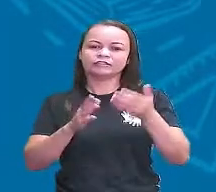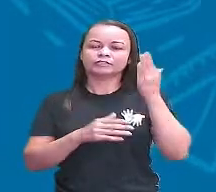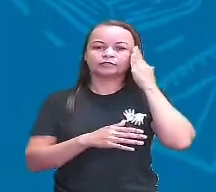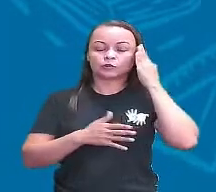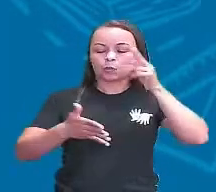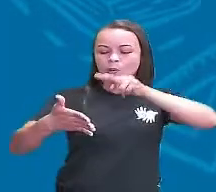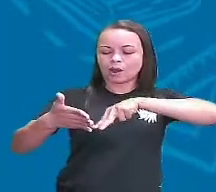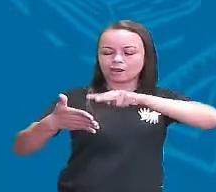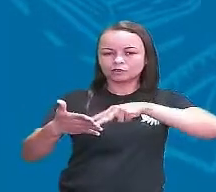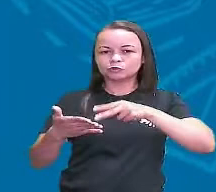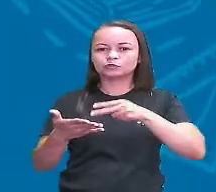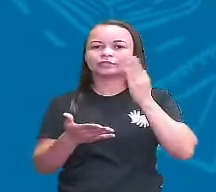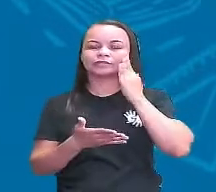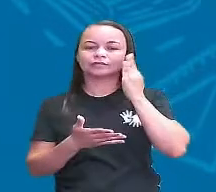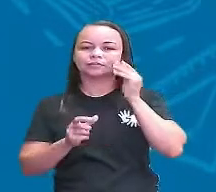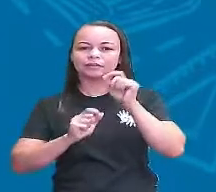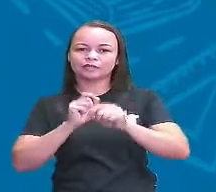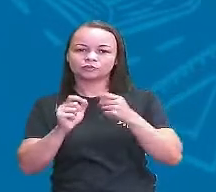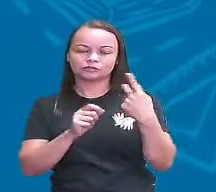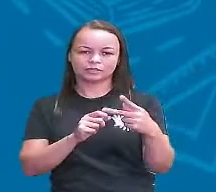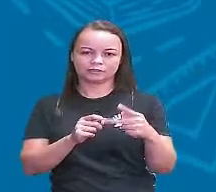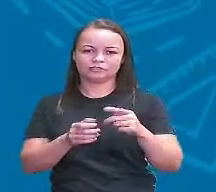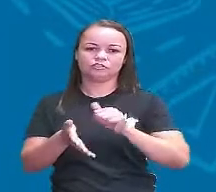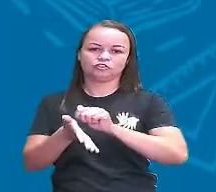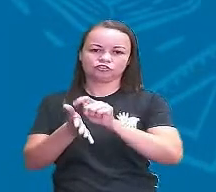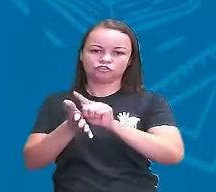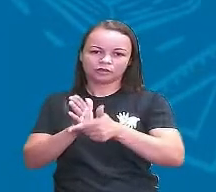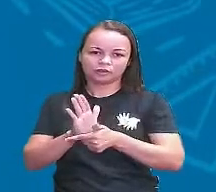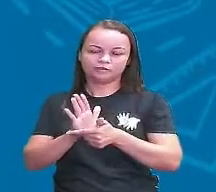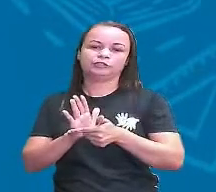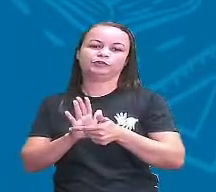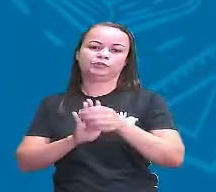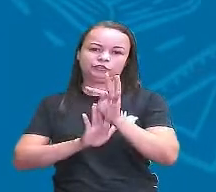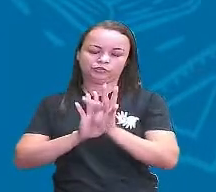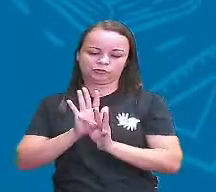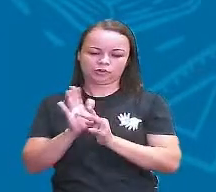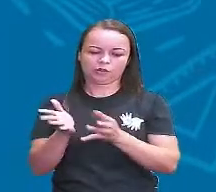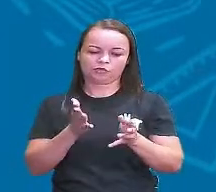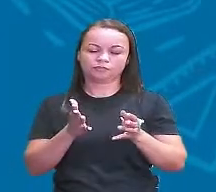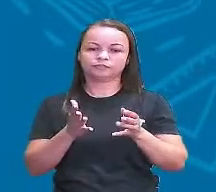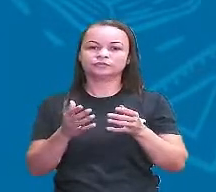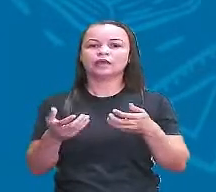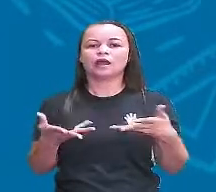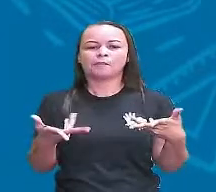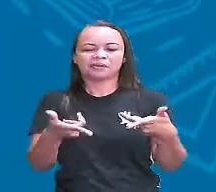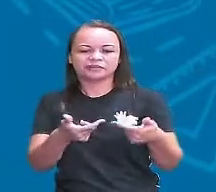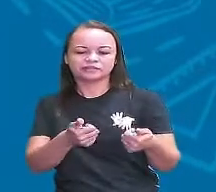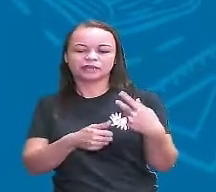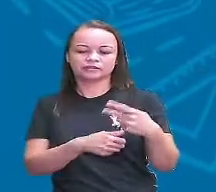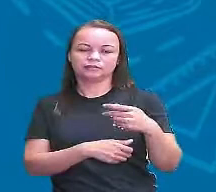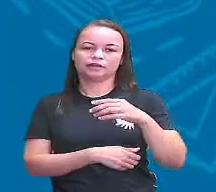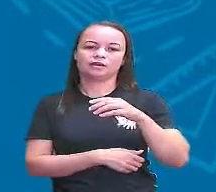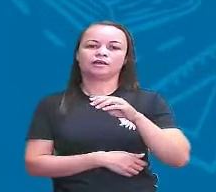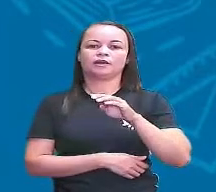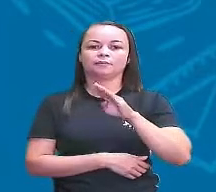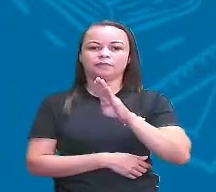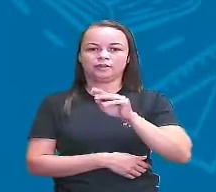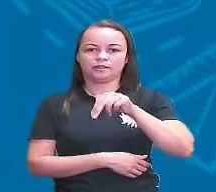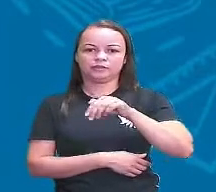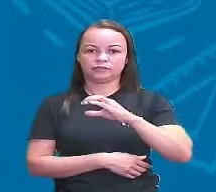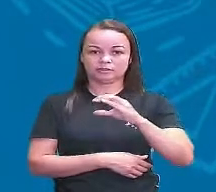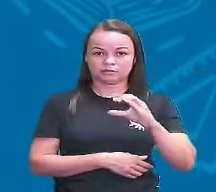características desse gênero textual. Habilidade da base comum curricular, né, a BNCC, é